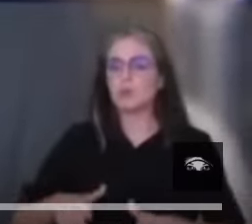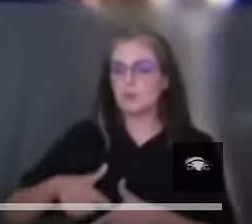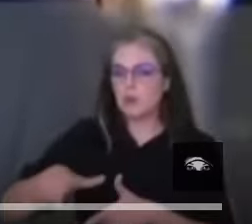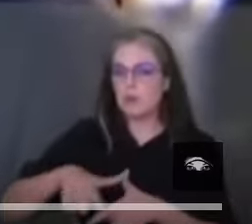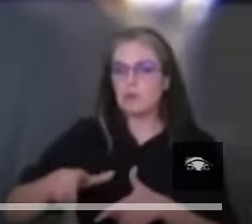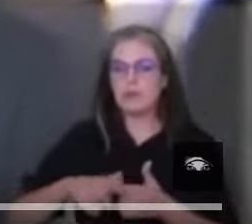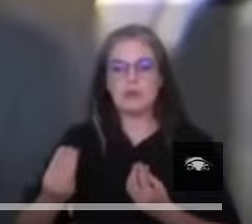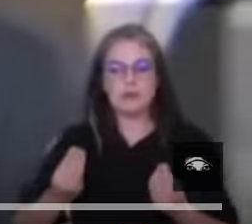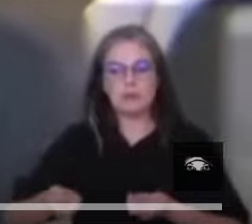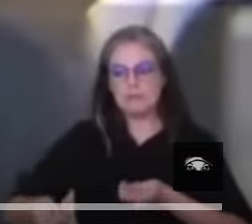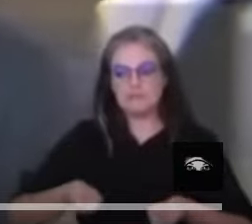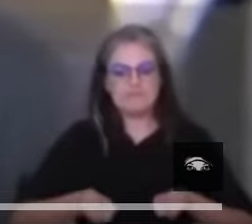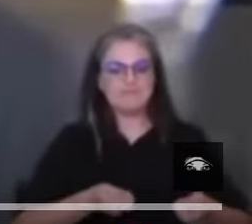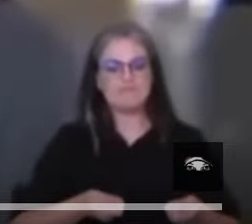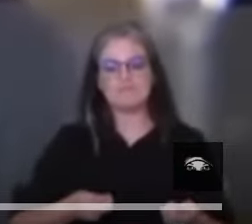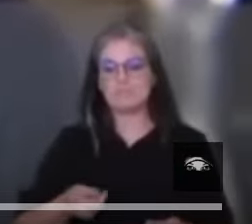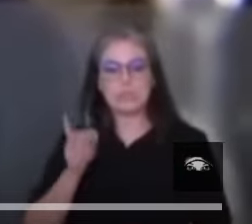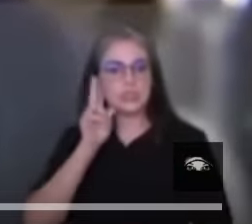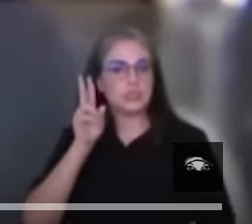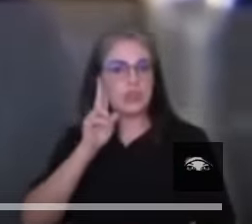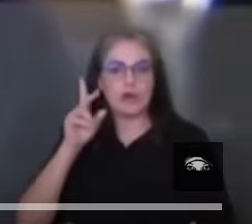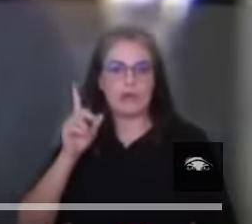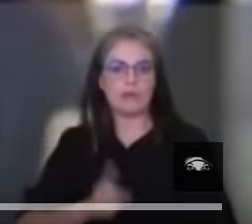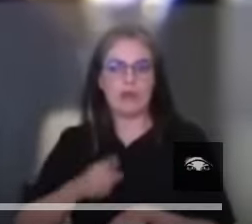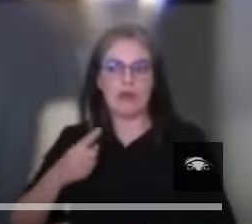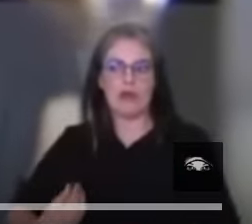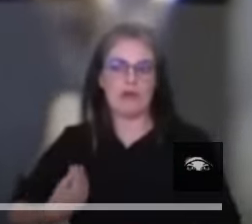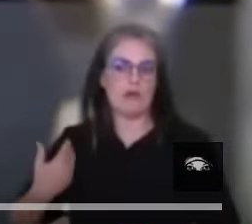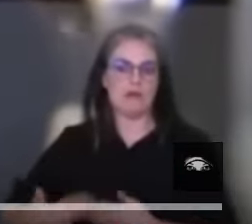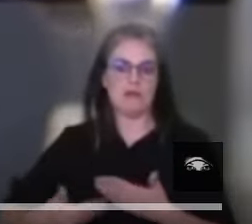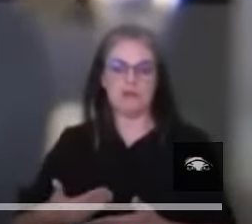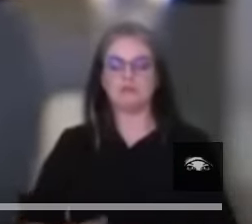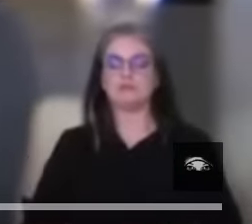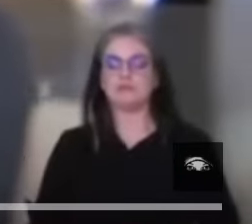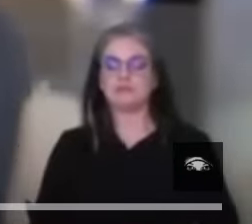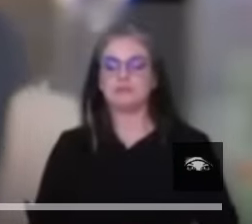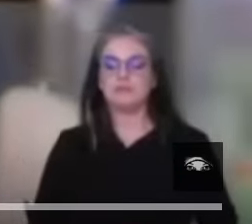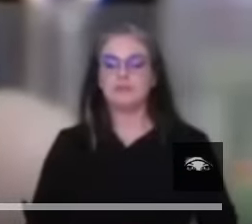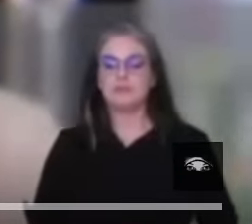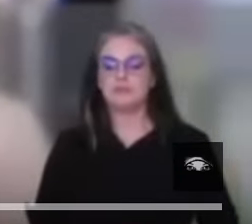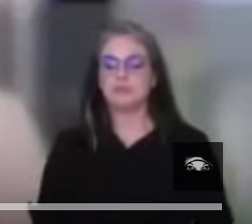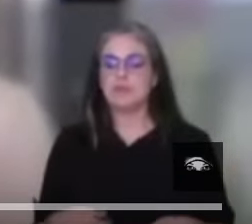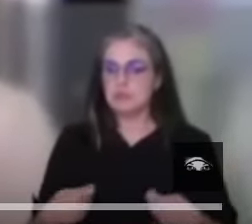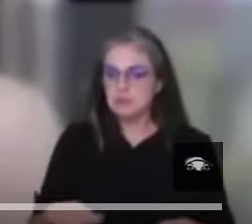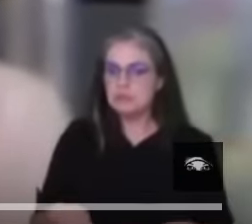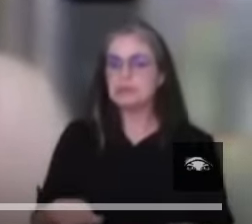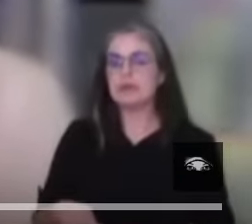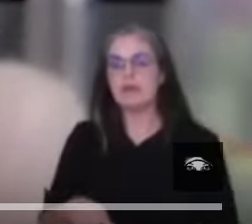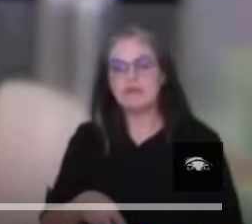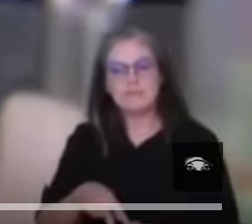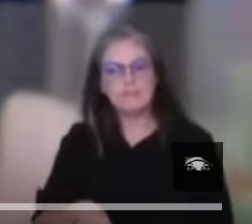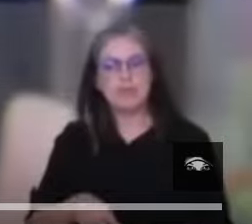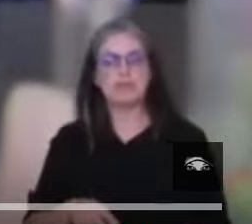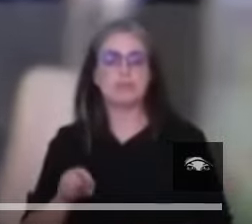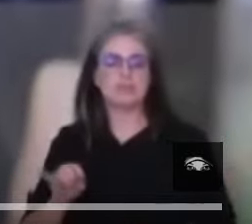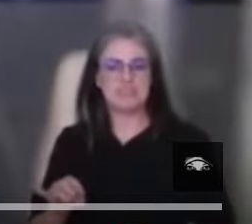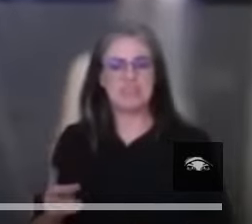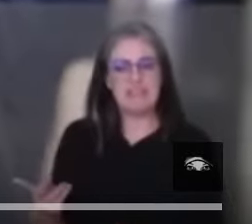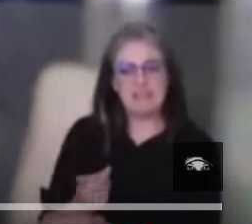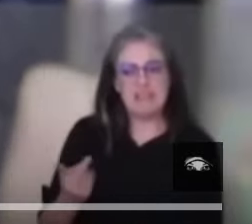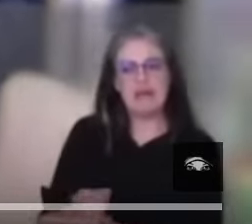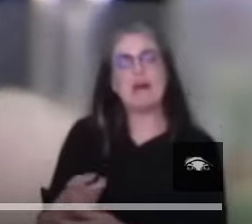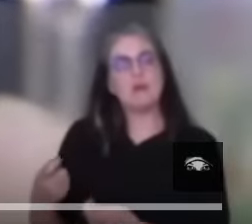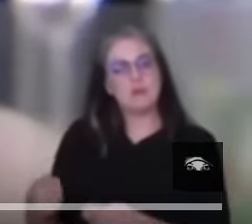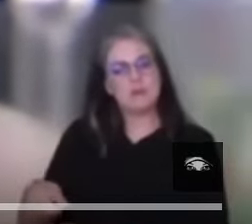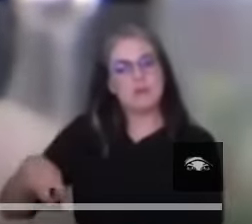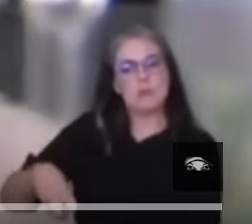Com a história se desenvolvendo. Ali a gente trabalhou o tempo inteiro com um binômio firmeza para punir quem tivesse que punir, afastar quem,